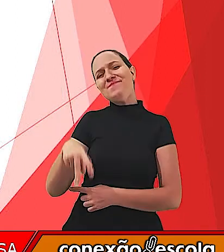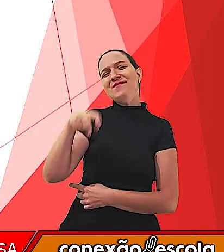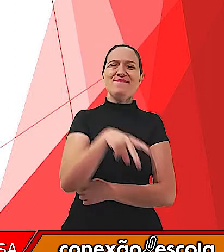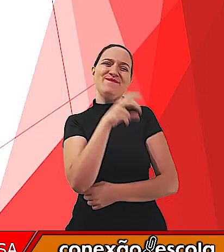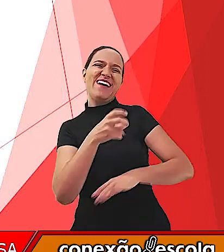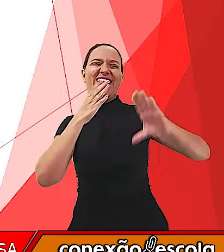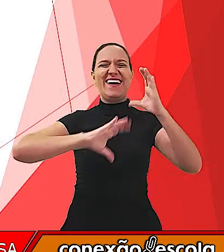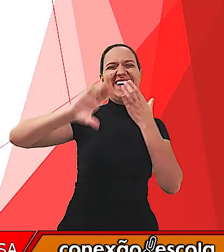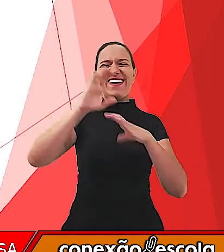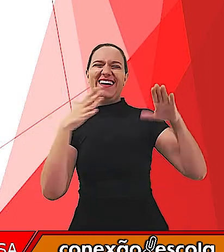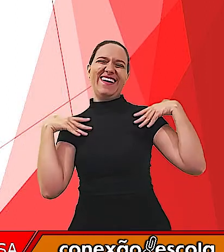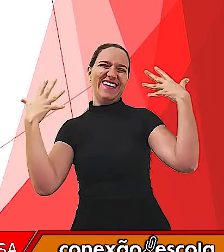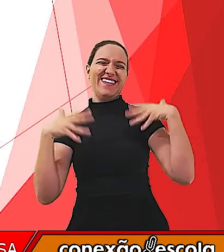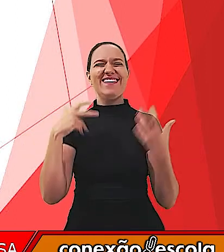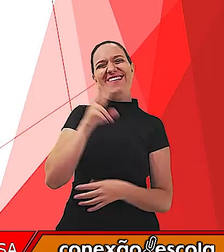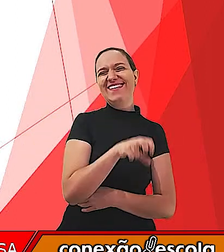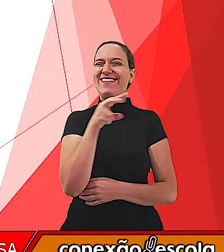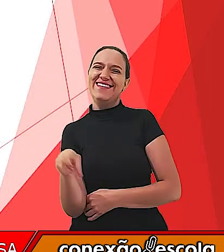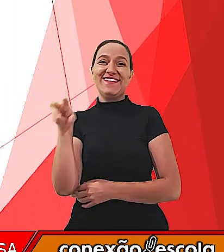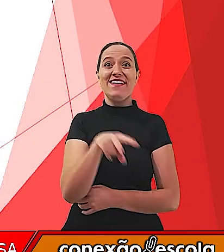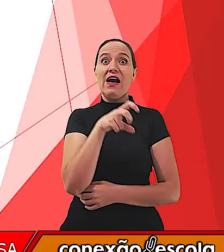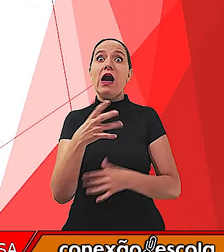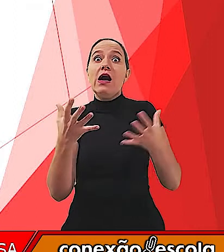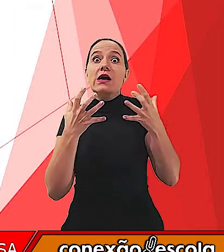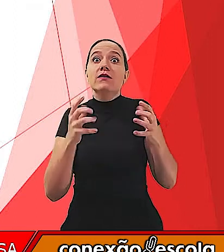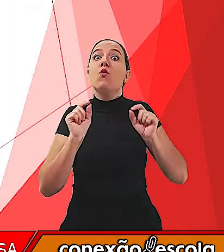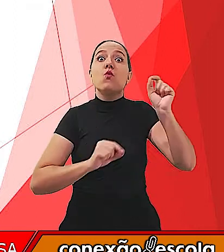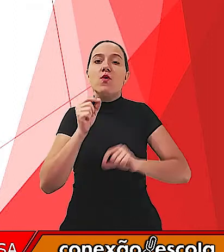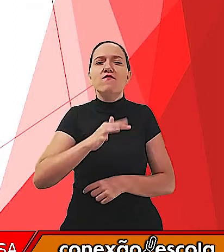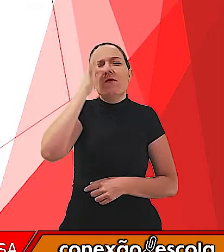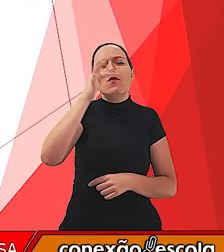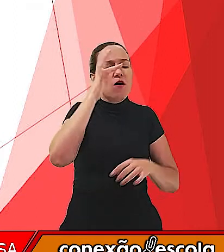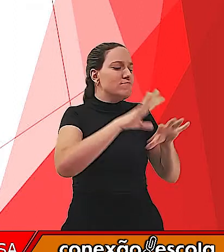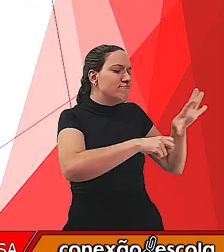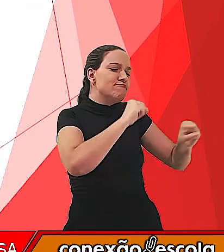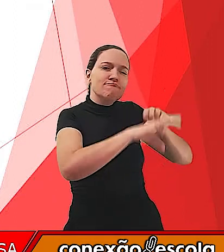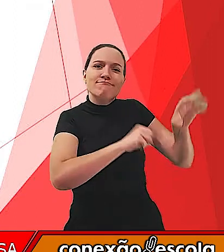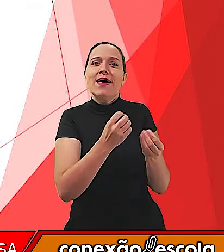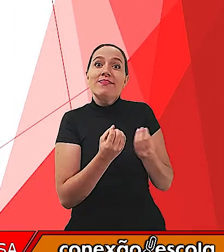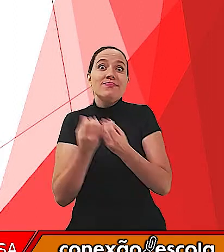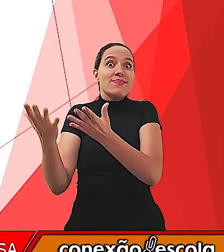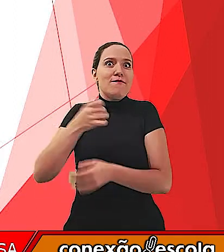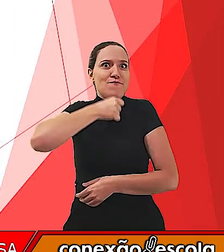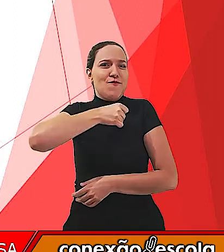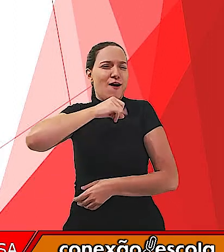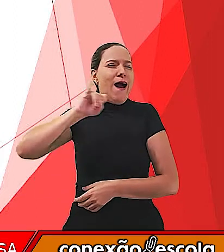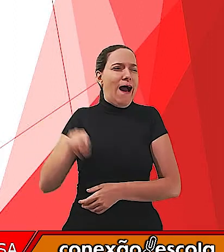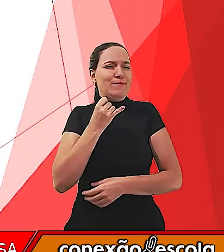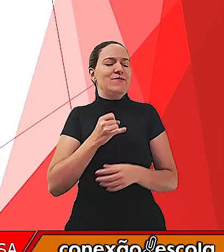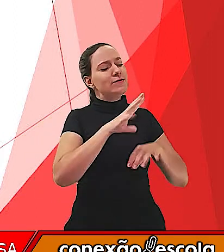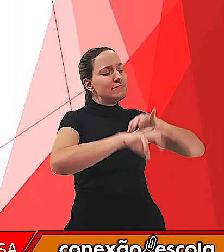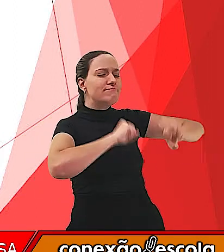alegria. Queria fazer uma surpresa para a vovó e começou a colher as flores